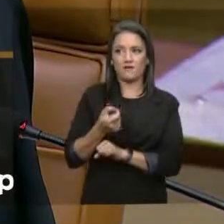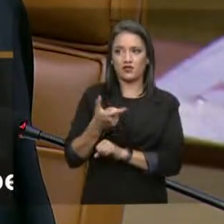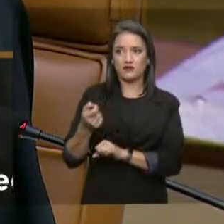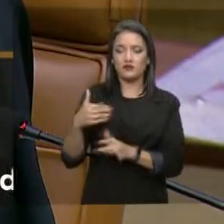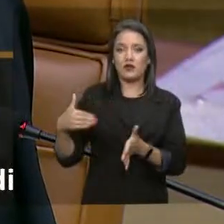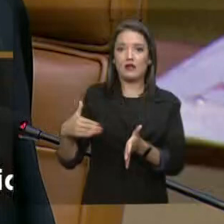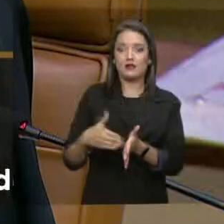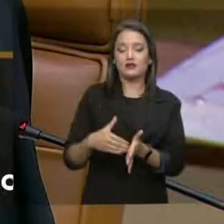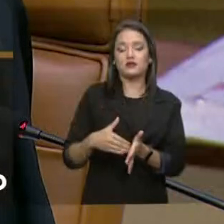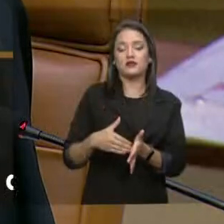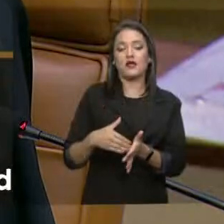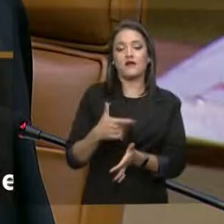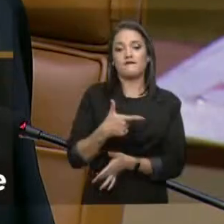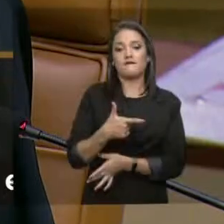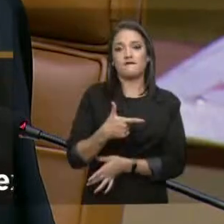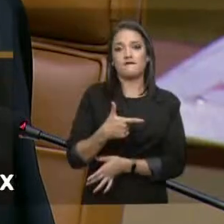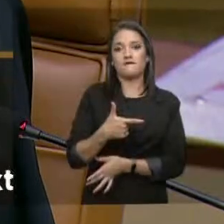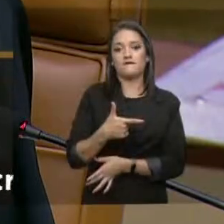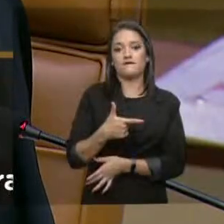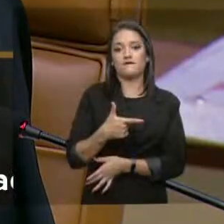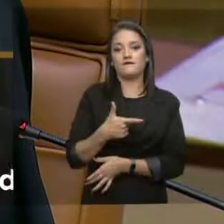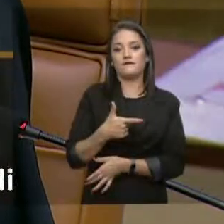26 de